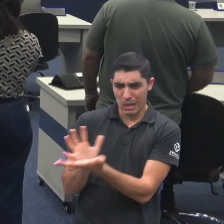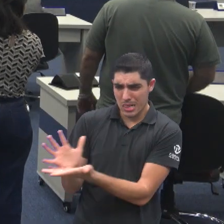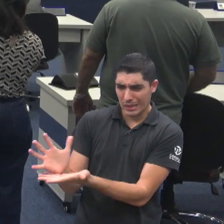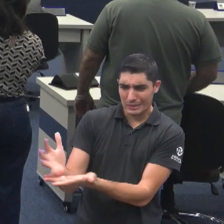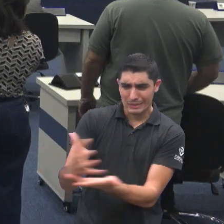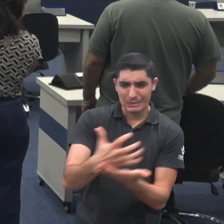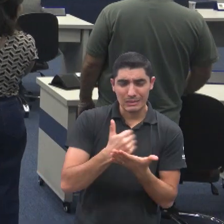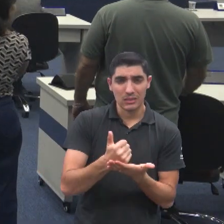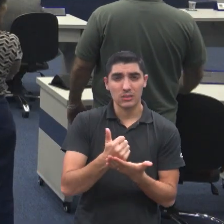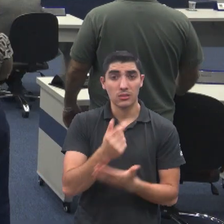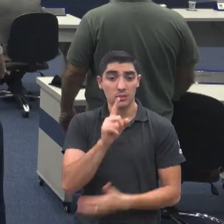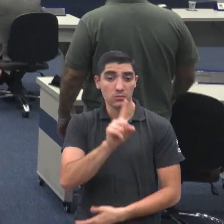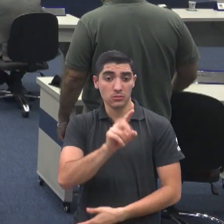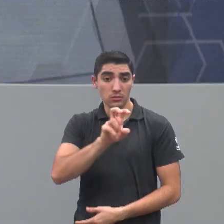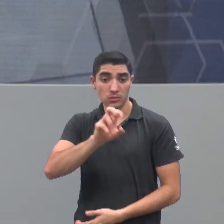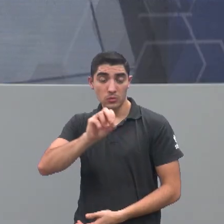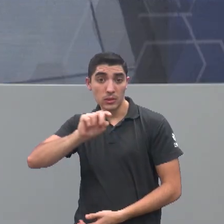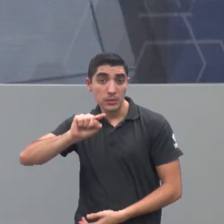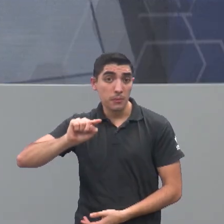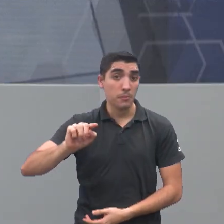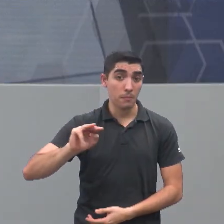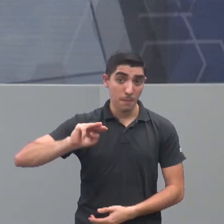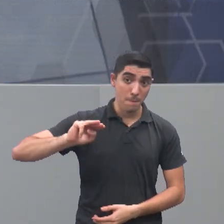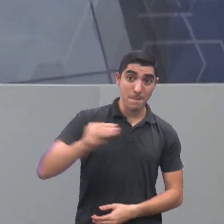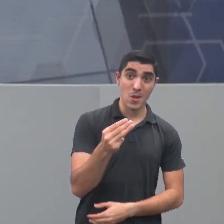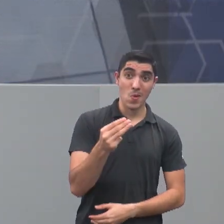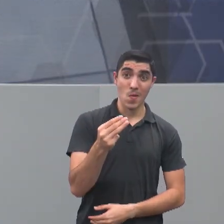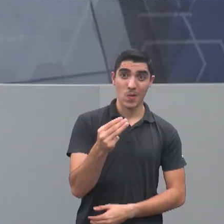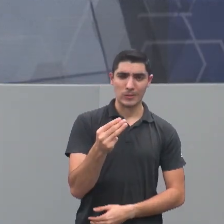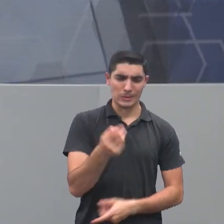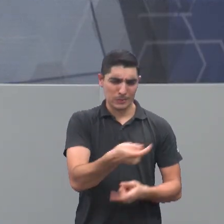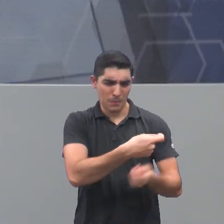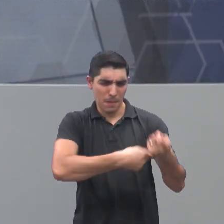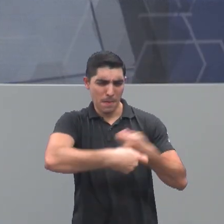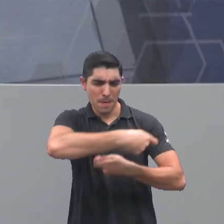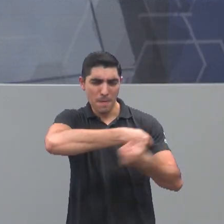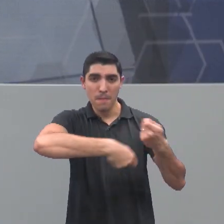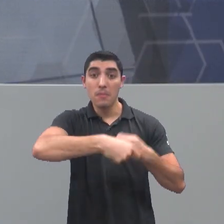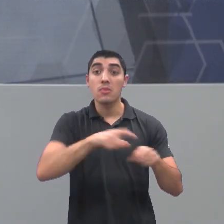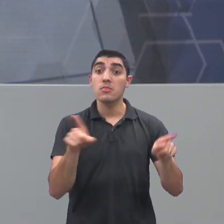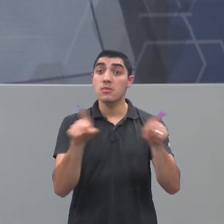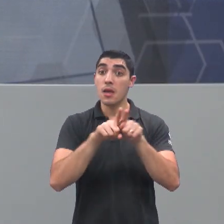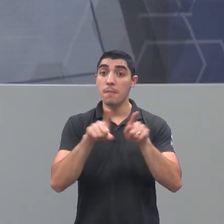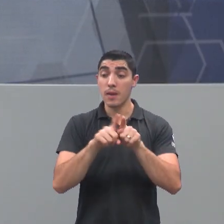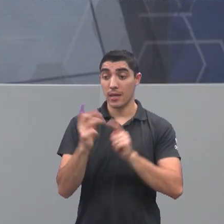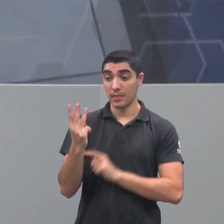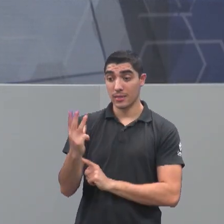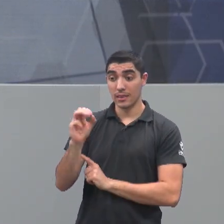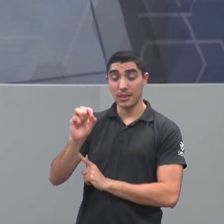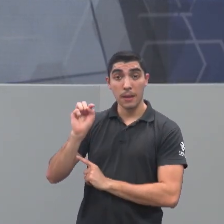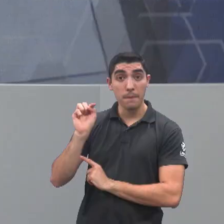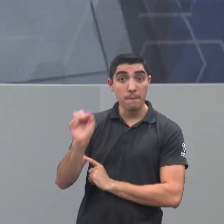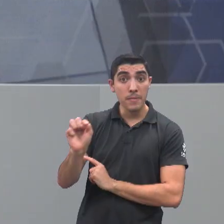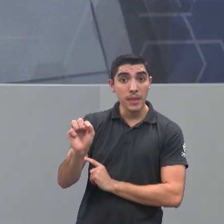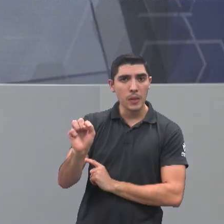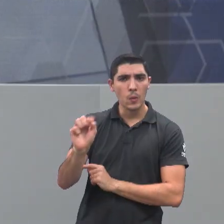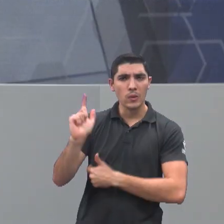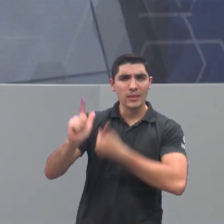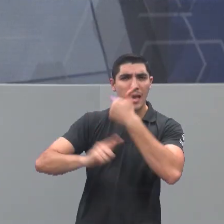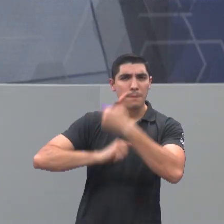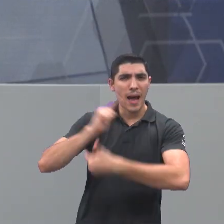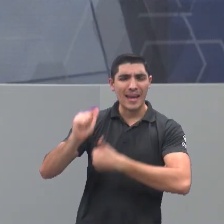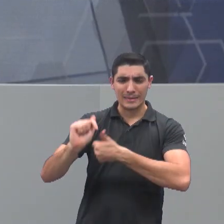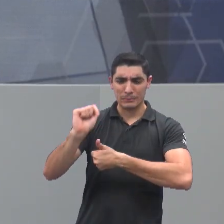injetados na economia de São José dos Campos, mais de 30.000 empregos diretos e indiretos. Essa é uma